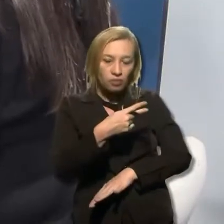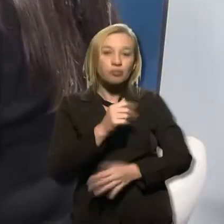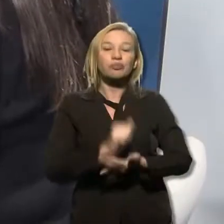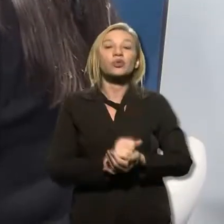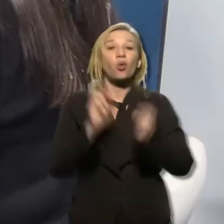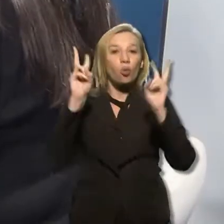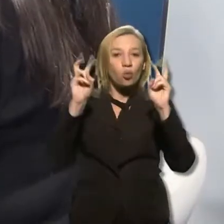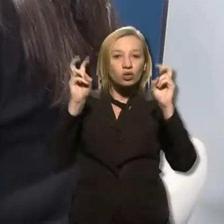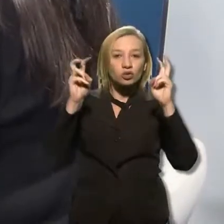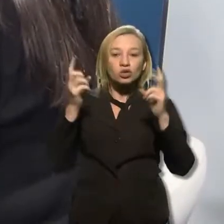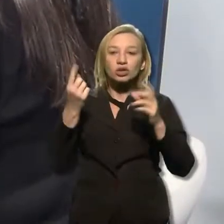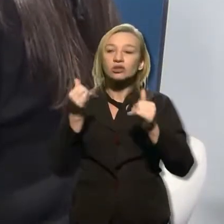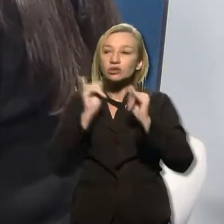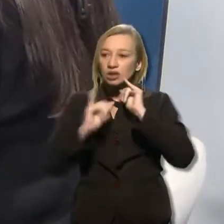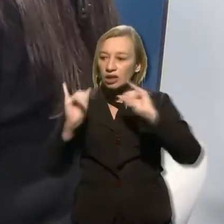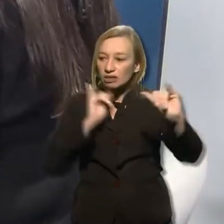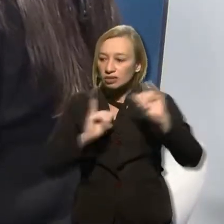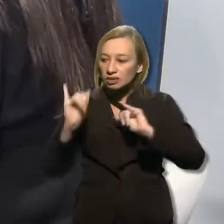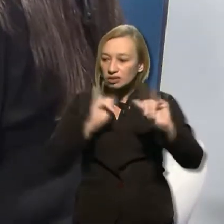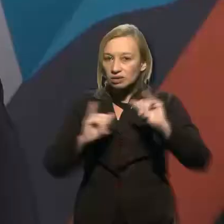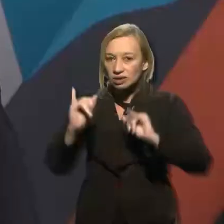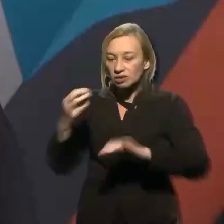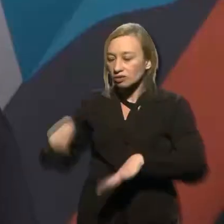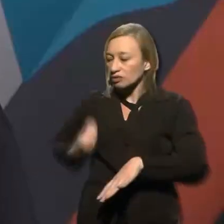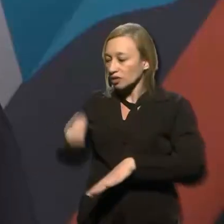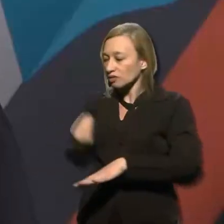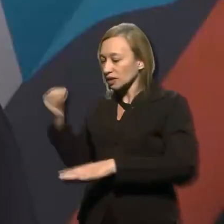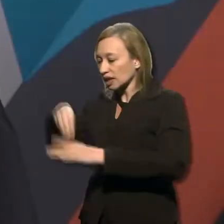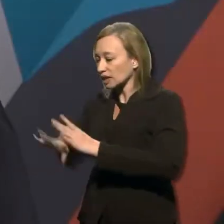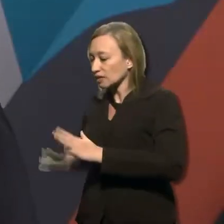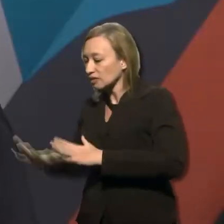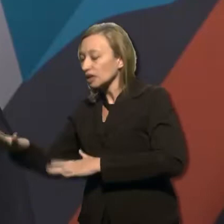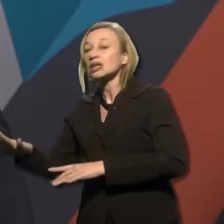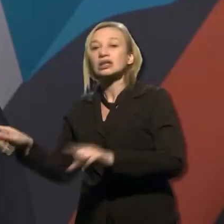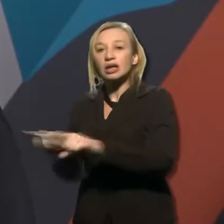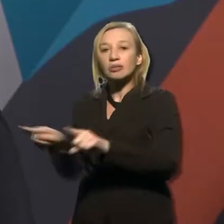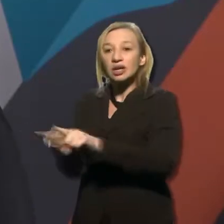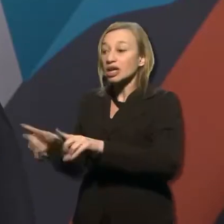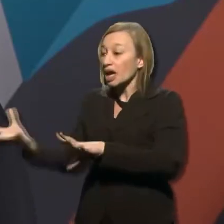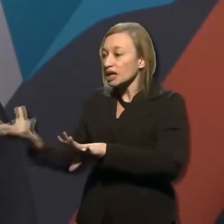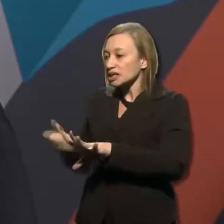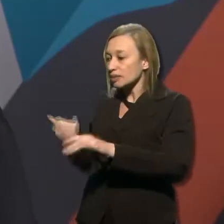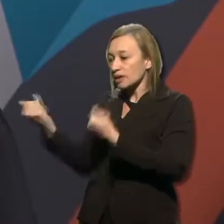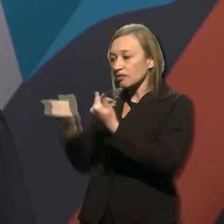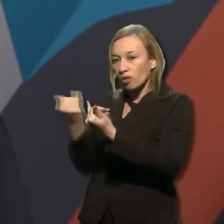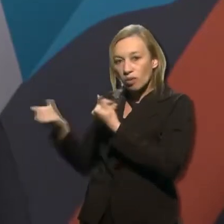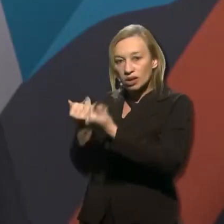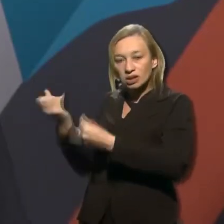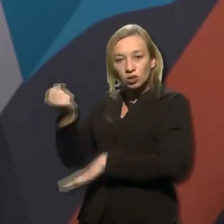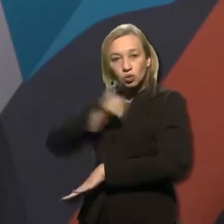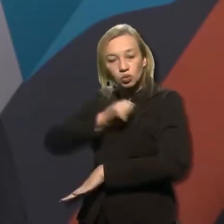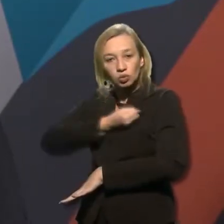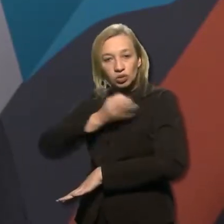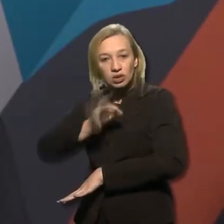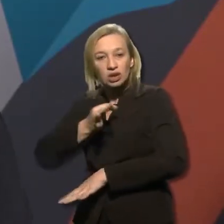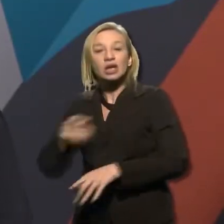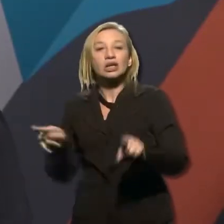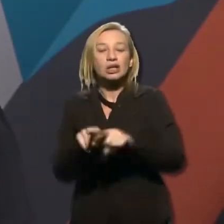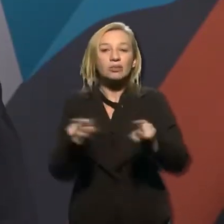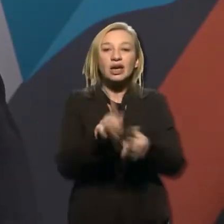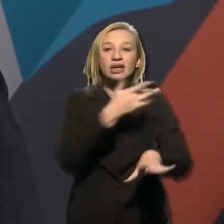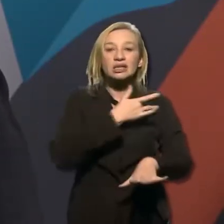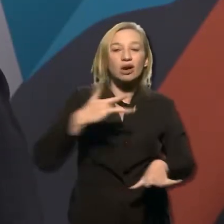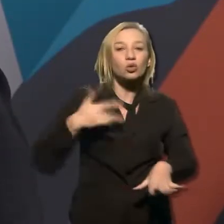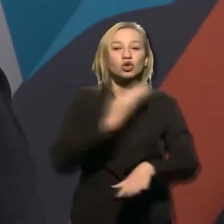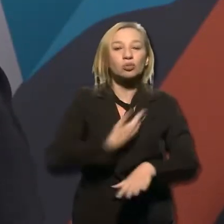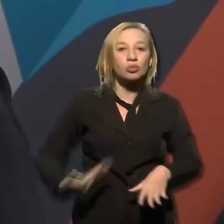2 vieses que eu já falei, né? Que é a questão de você levar a informação para o cidadão, mas também de você coletar dados. E também